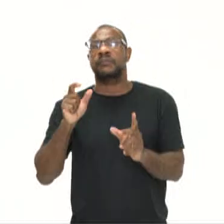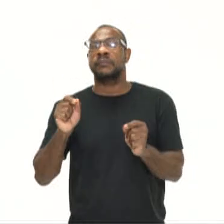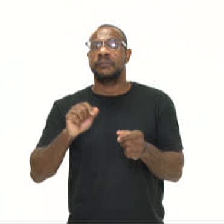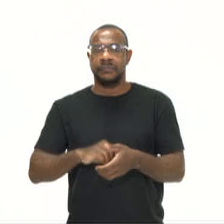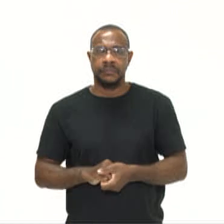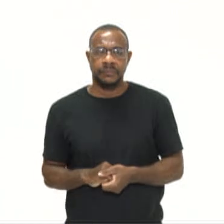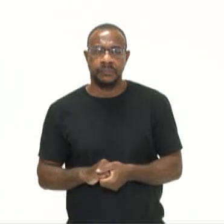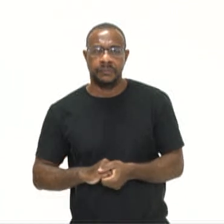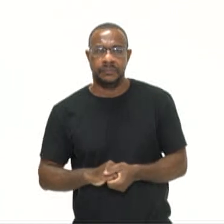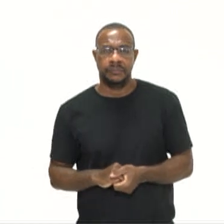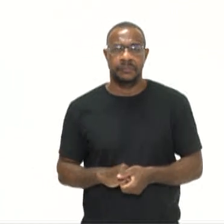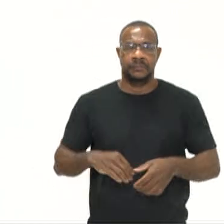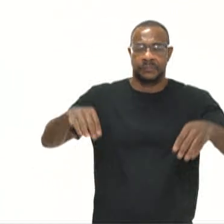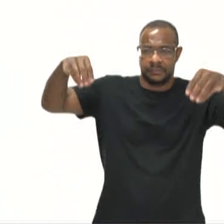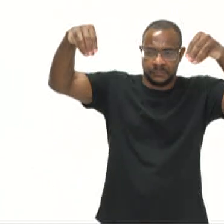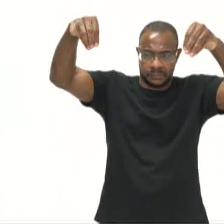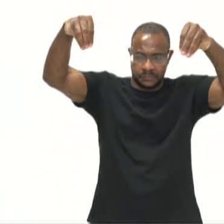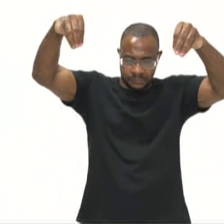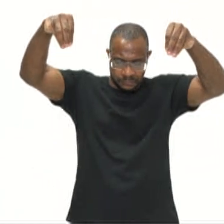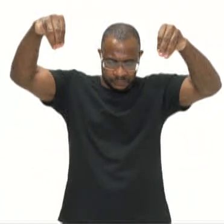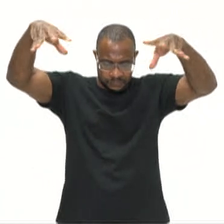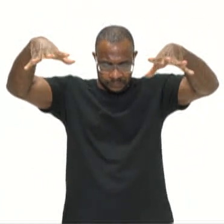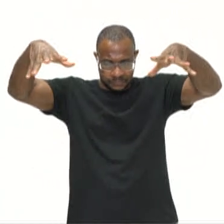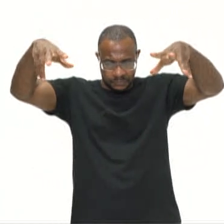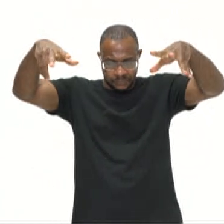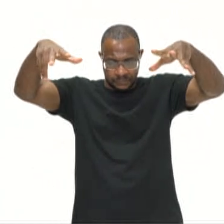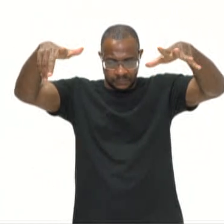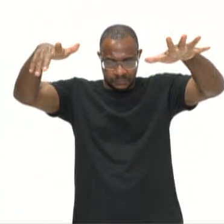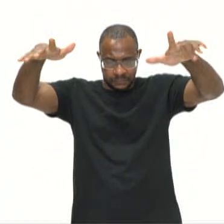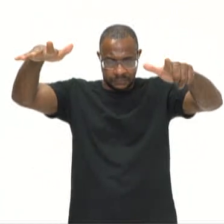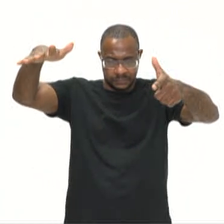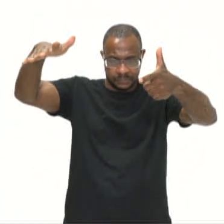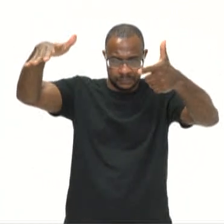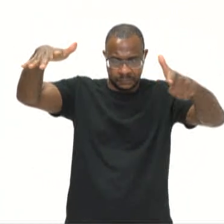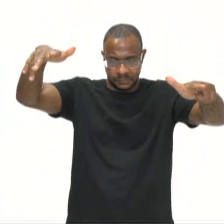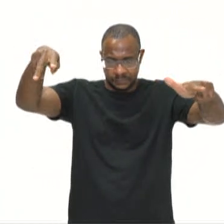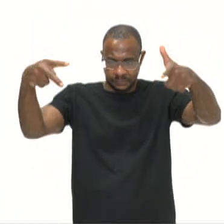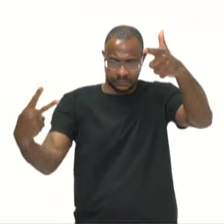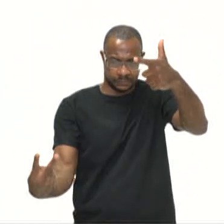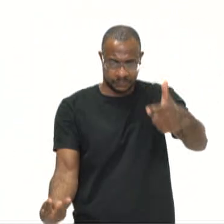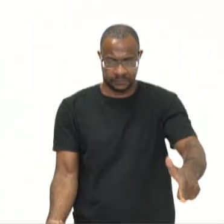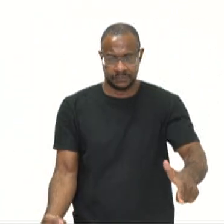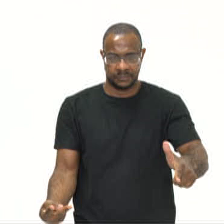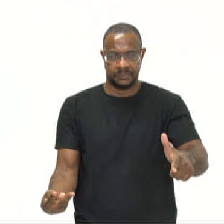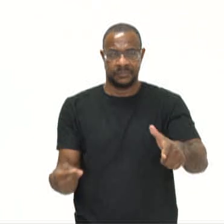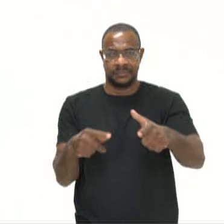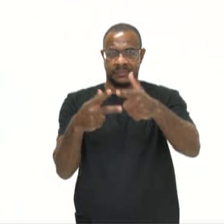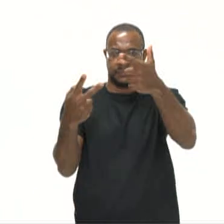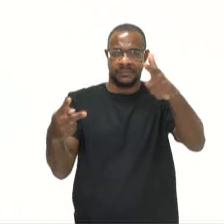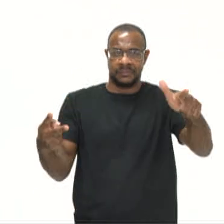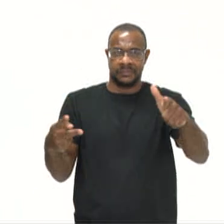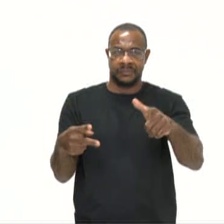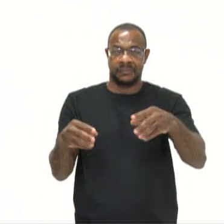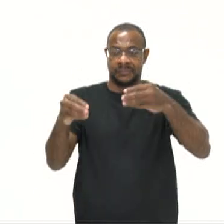Primeiro, soltar de um lugar alto ao mesmo tempo. Olha como é que você vai fazer. A borracha e a folha de papel